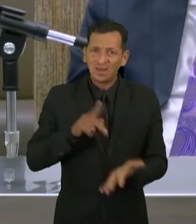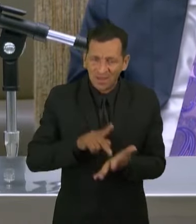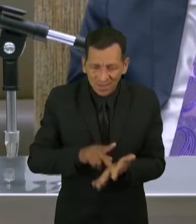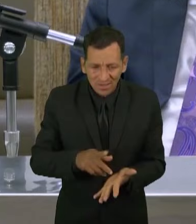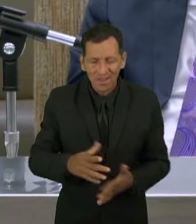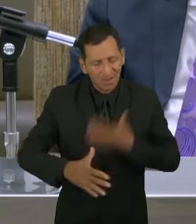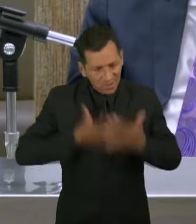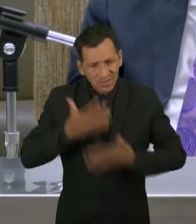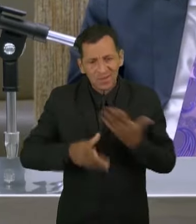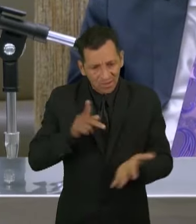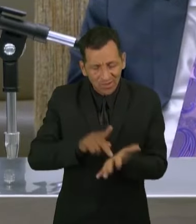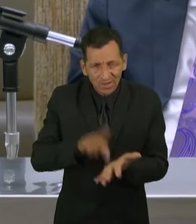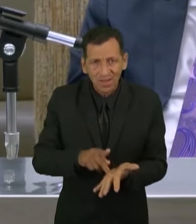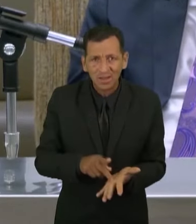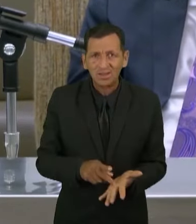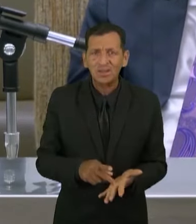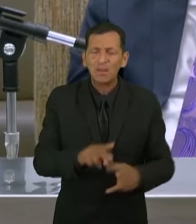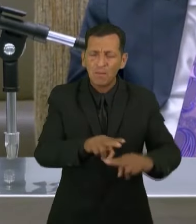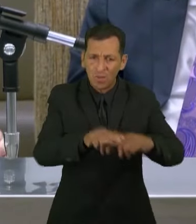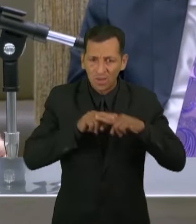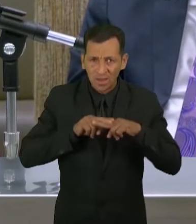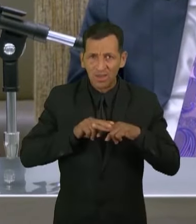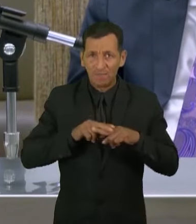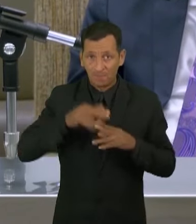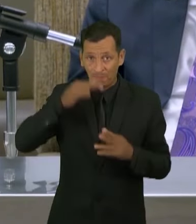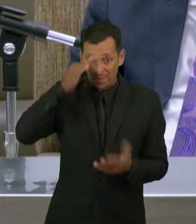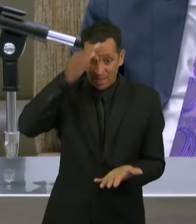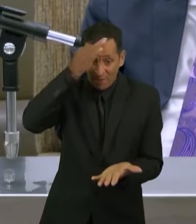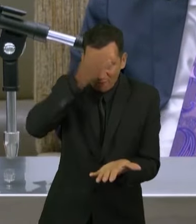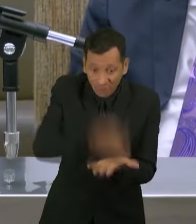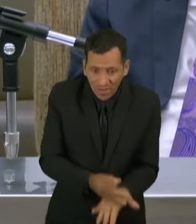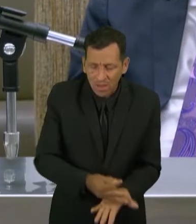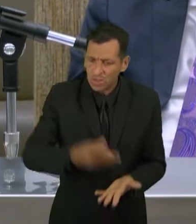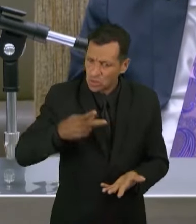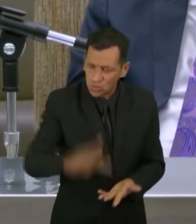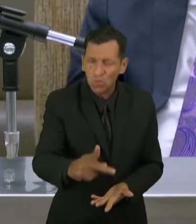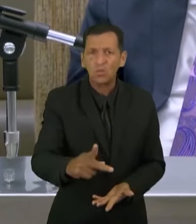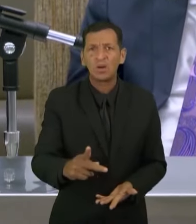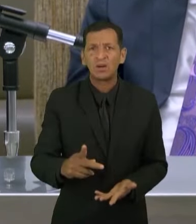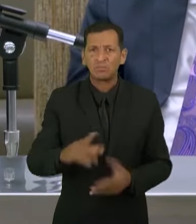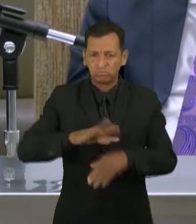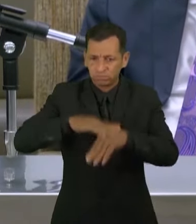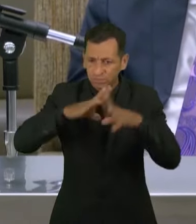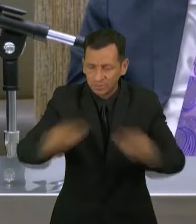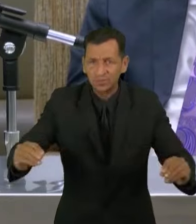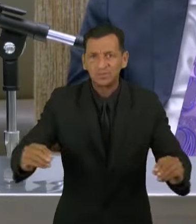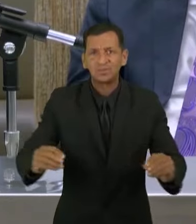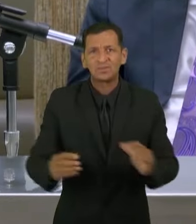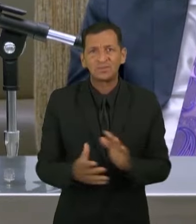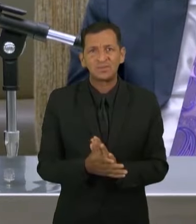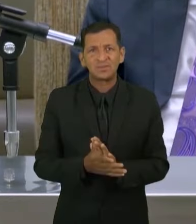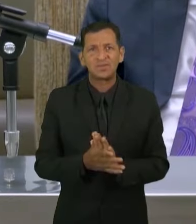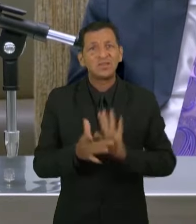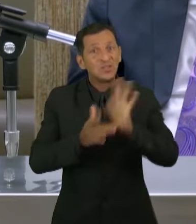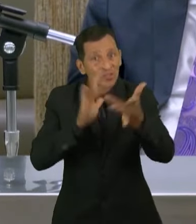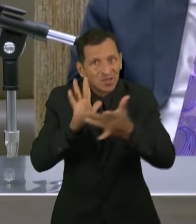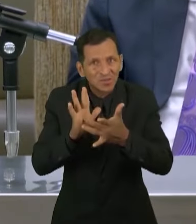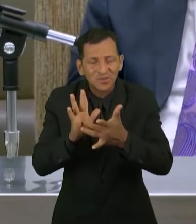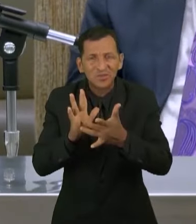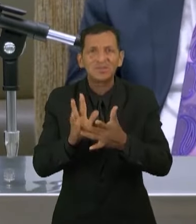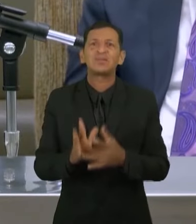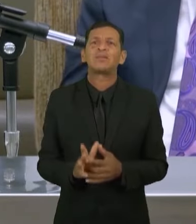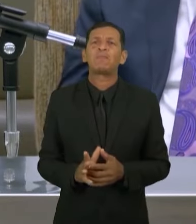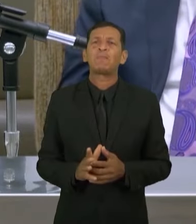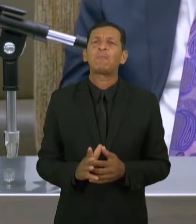Jesus cura o seu corpo físico, porque quando ela toca, o